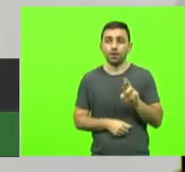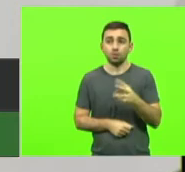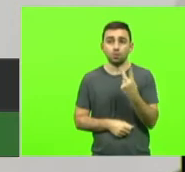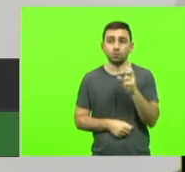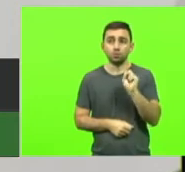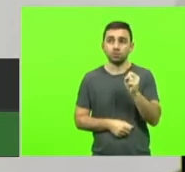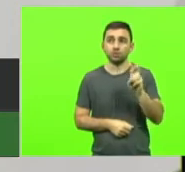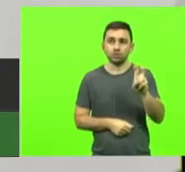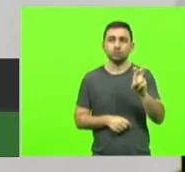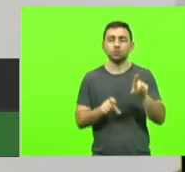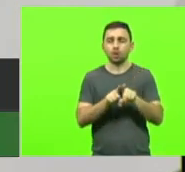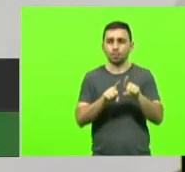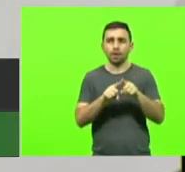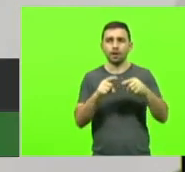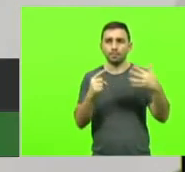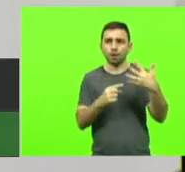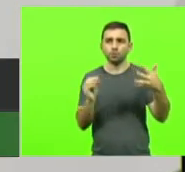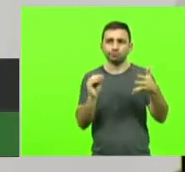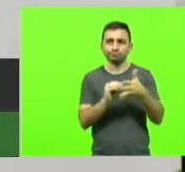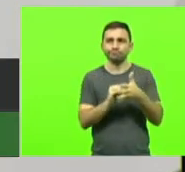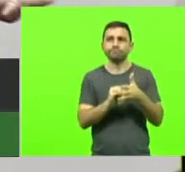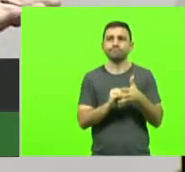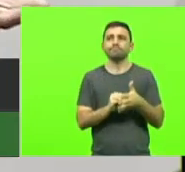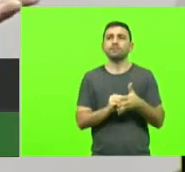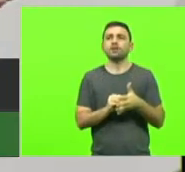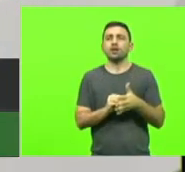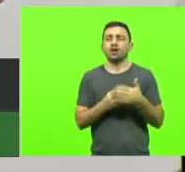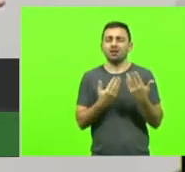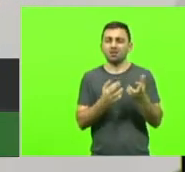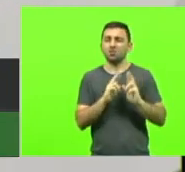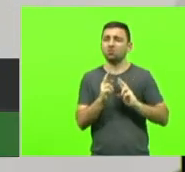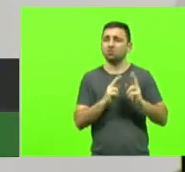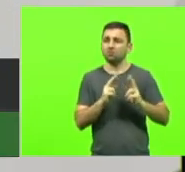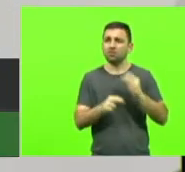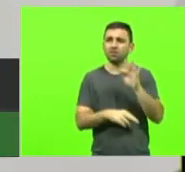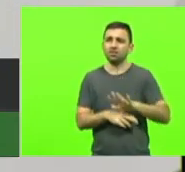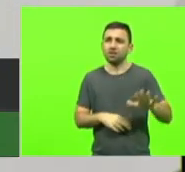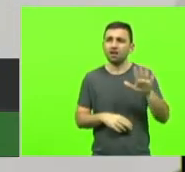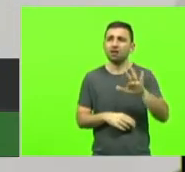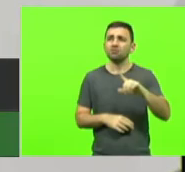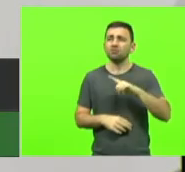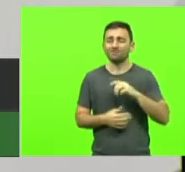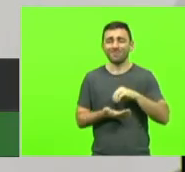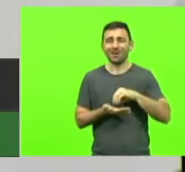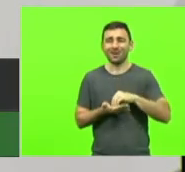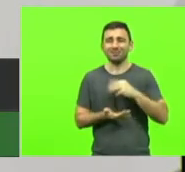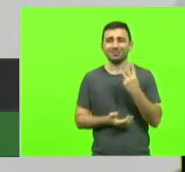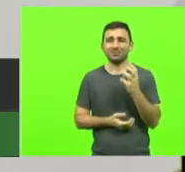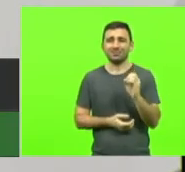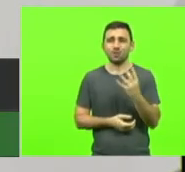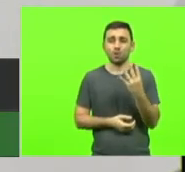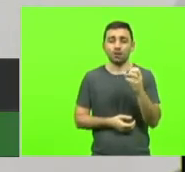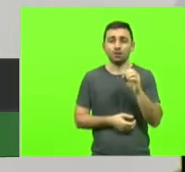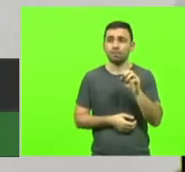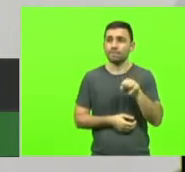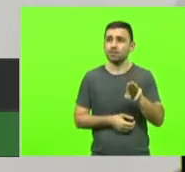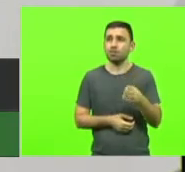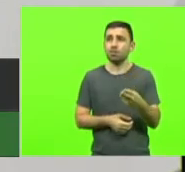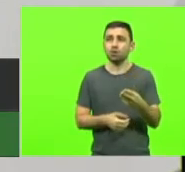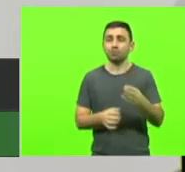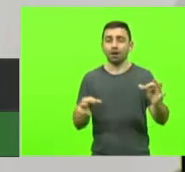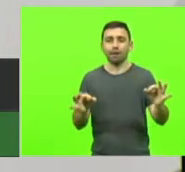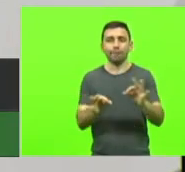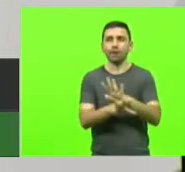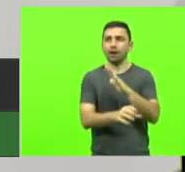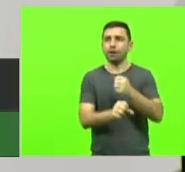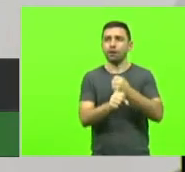do estado, uma rodovia federal, que faltam 30, 40 milhões para concluir essa obra e que, até o